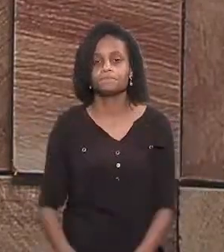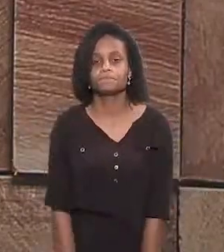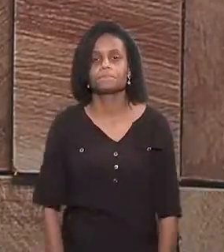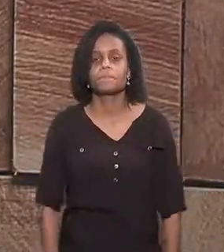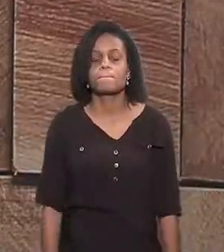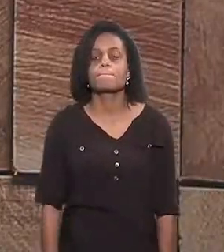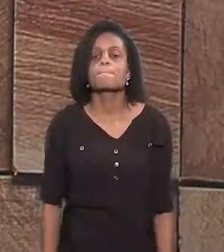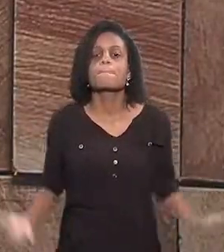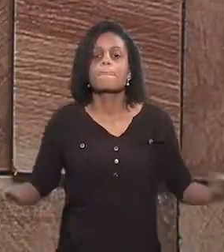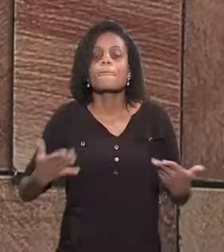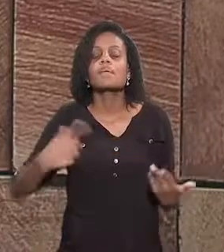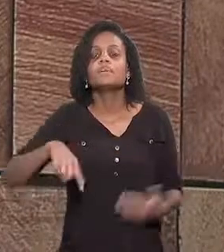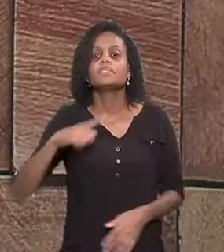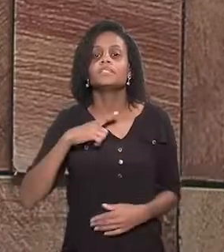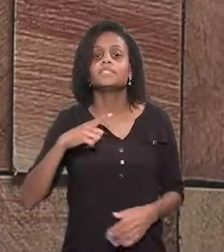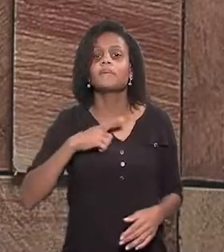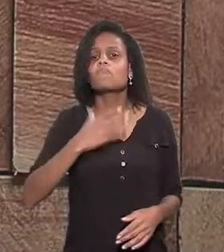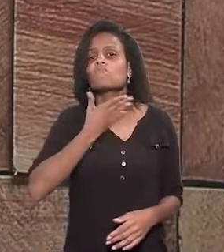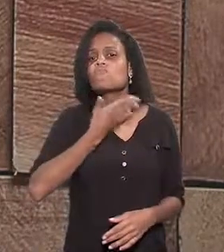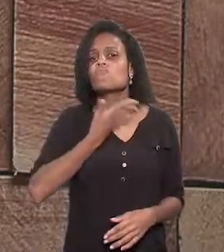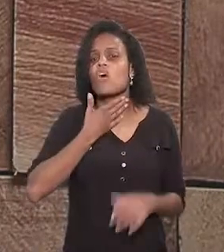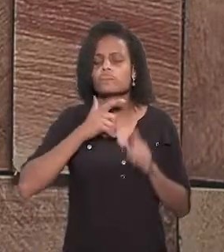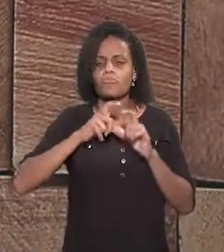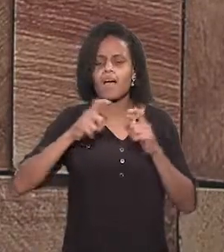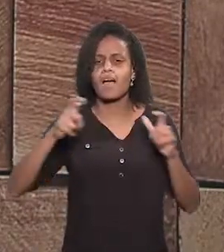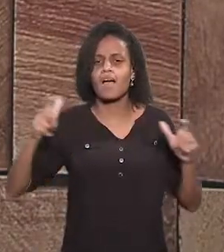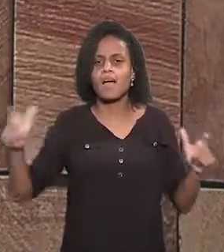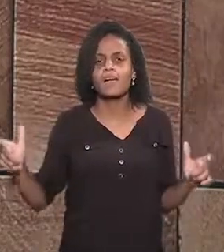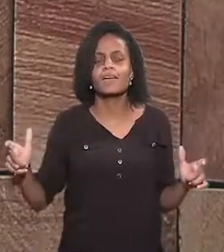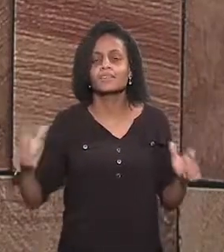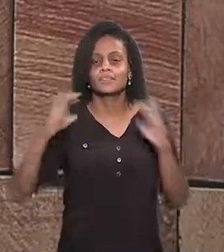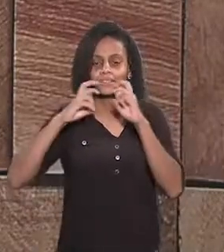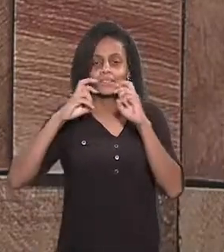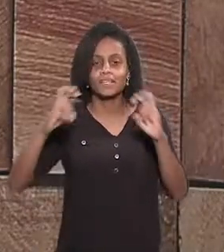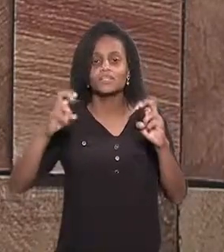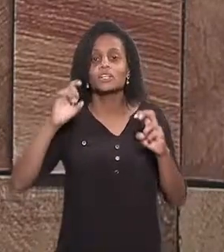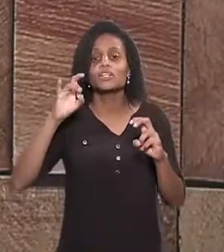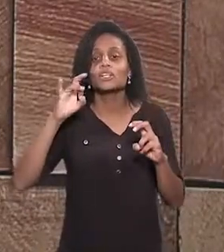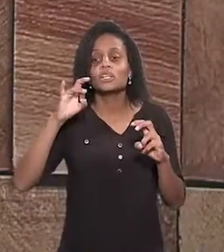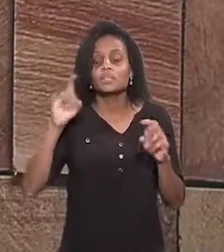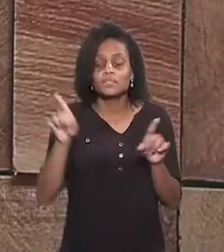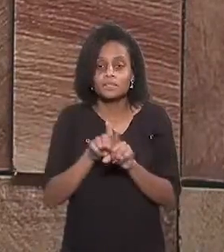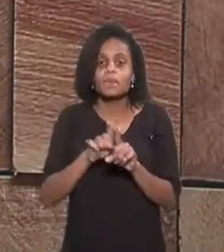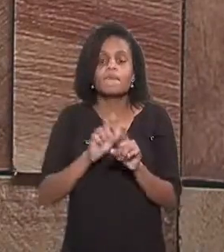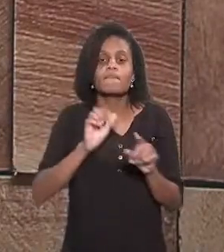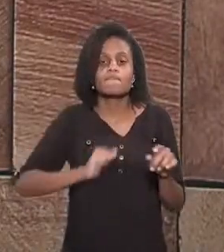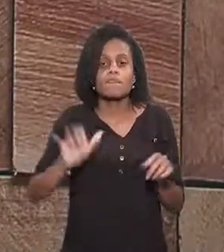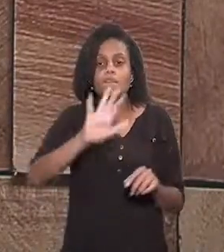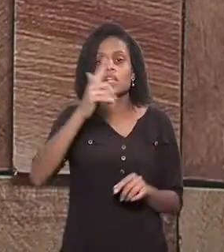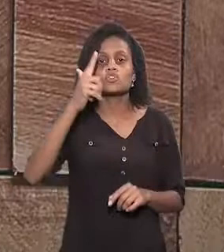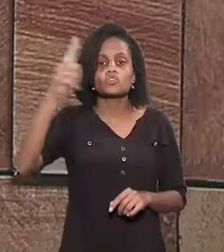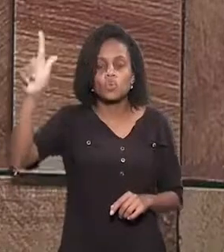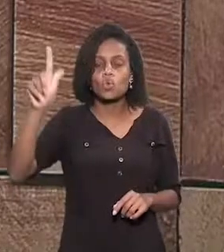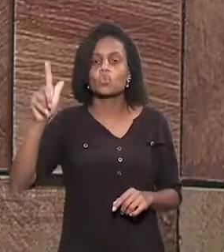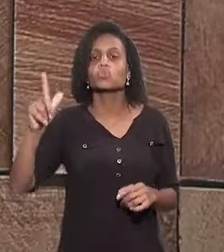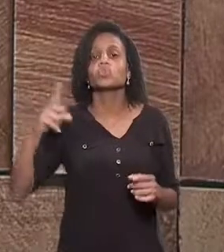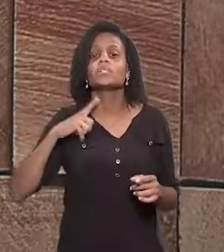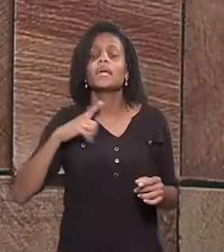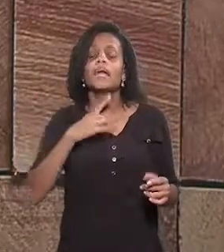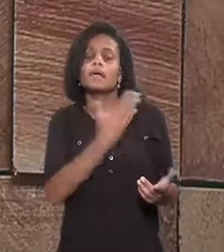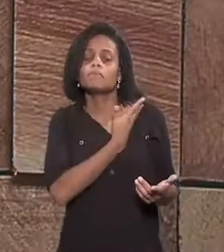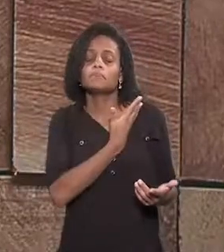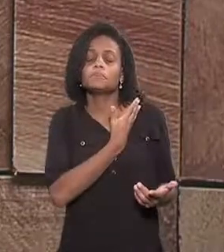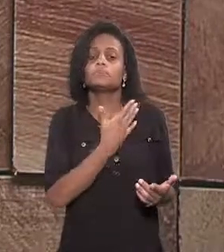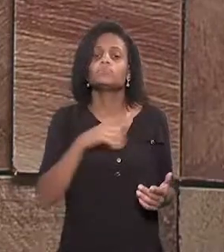como você falou, a gente tem uma ampla voz, né, não só no Complexo do Alemão, mas no Complexo da Penha. A gente tem parceiros na